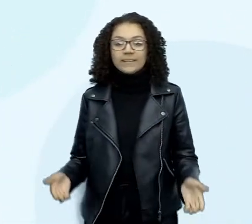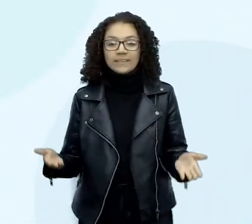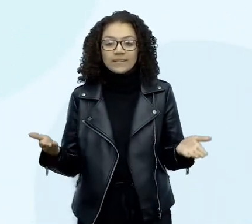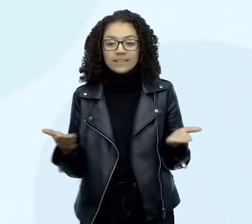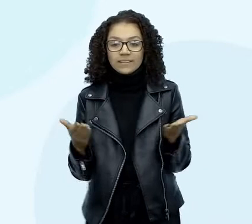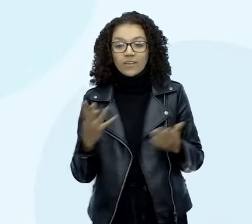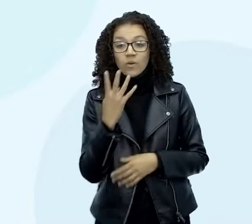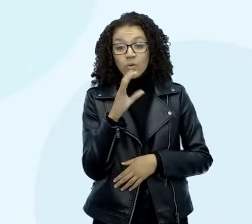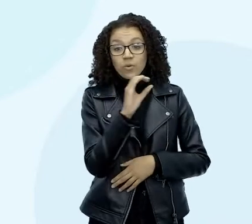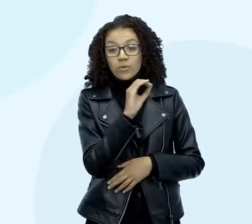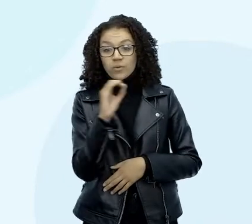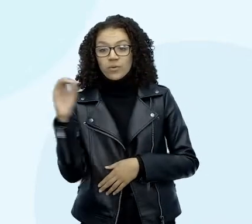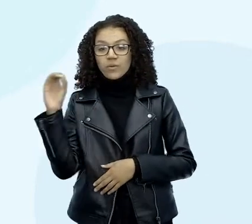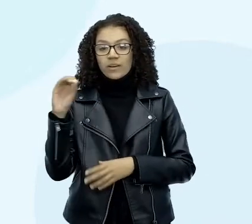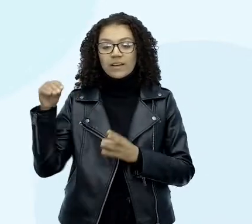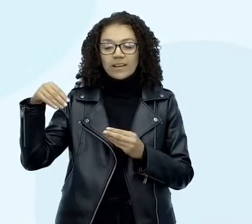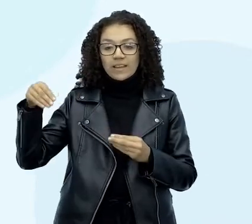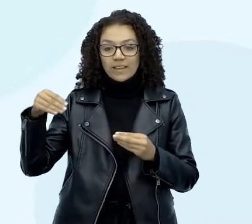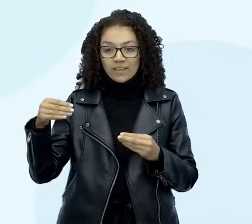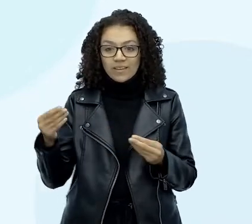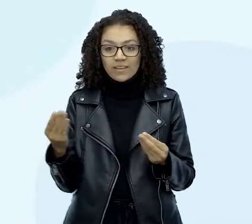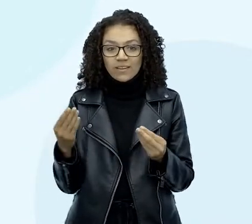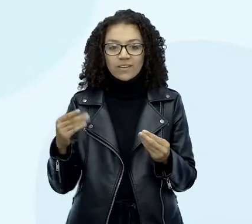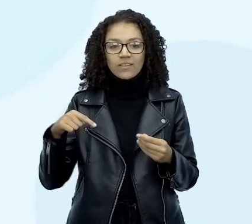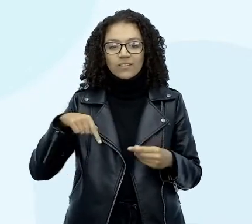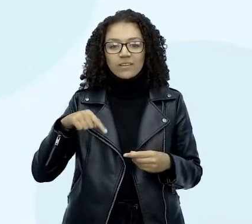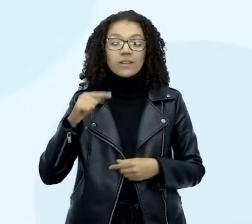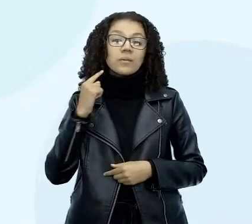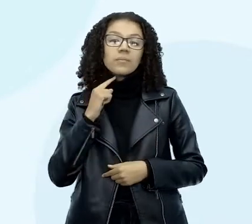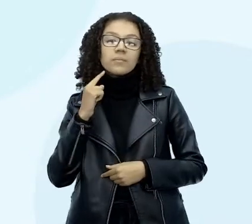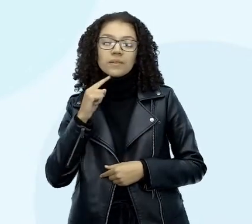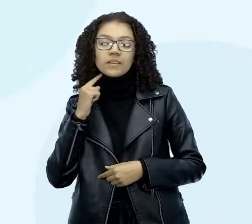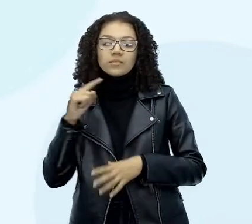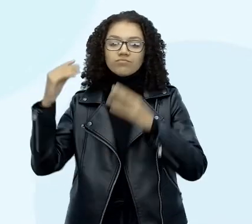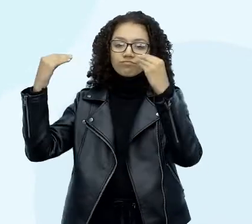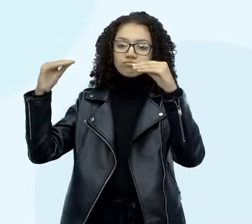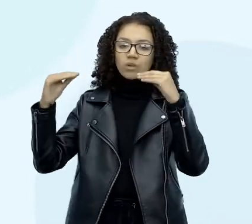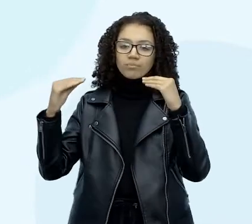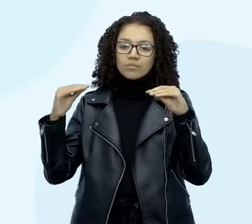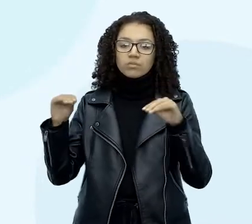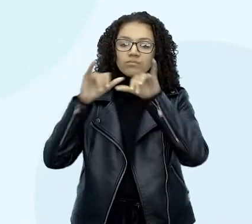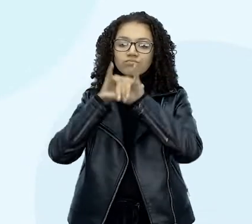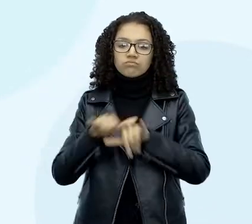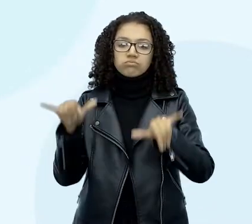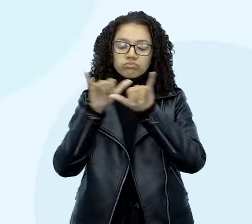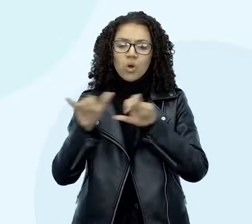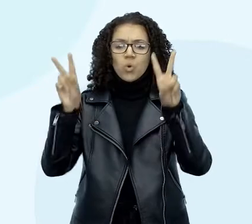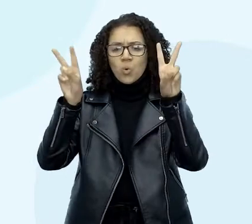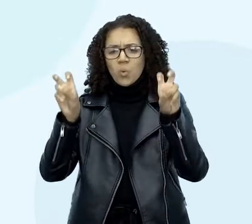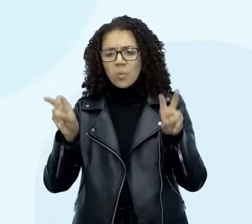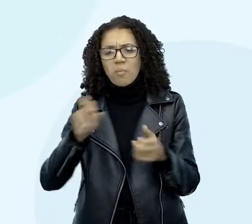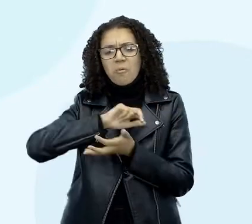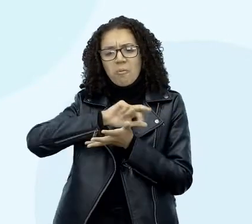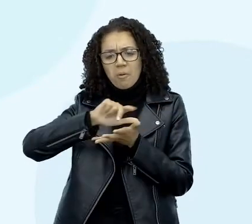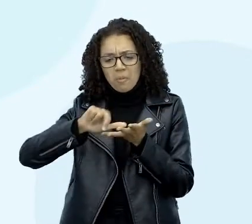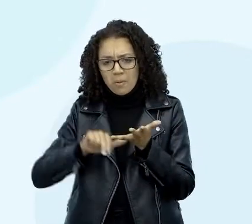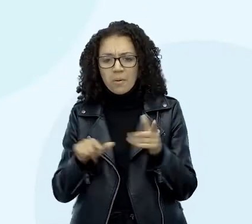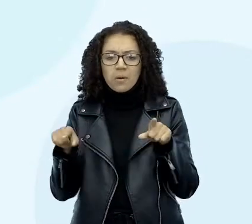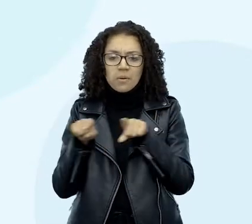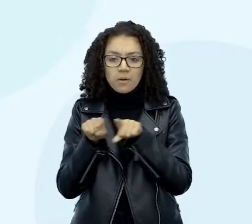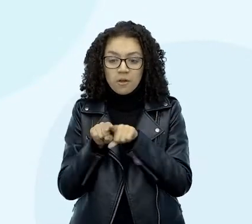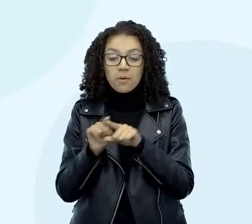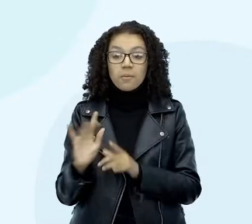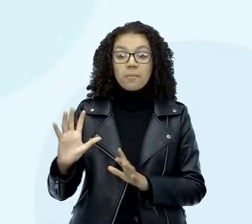revistas científicas sediadas em Minas Gerais, além de divulgar as informações sobre os aspectos relativos aos periódicos e